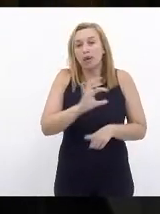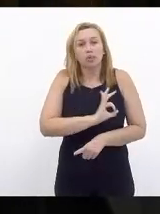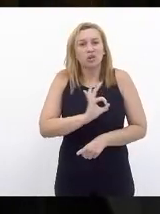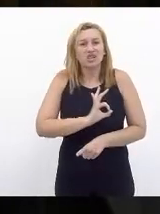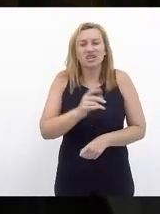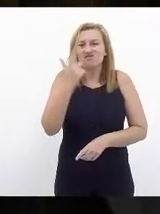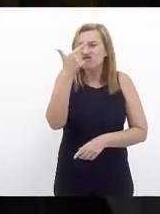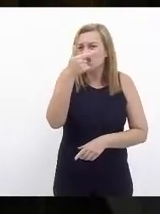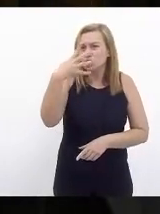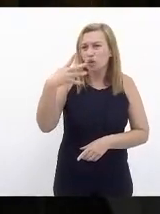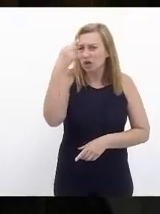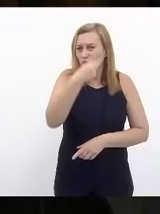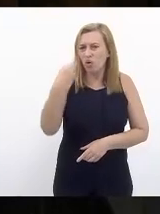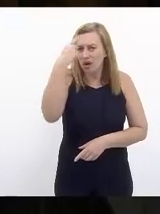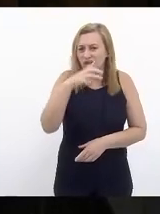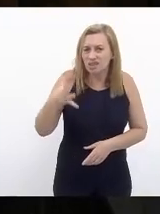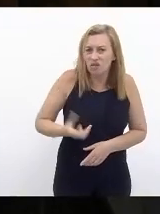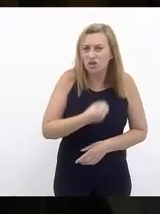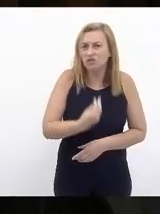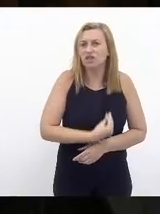24 horas na rua salvando vidas.